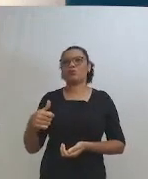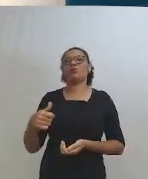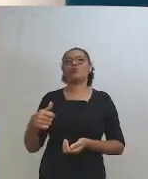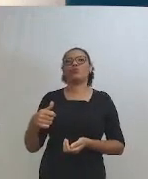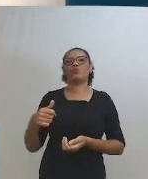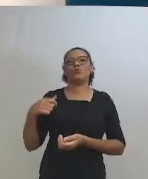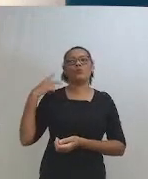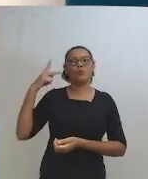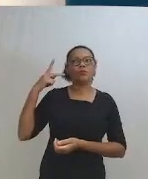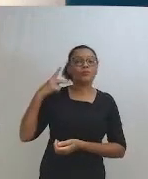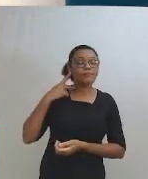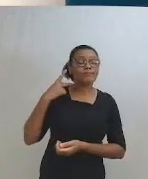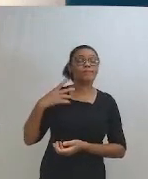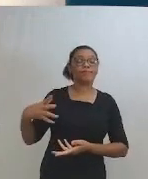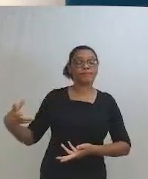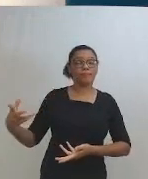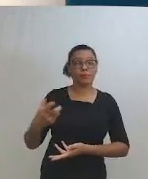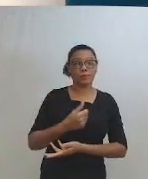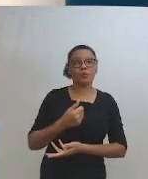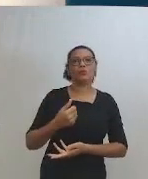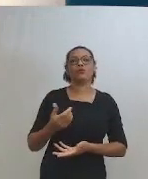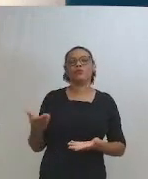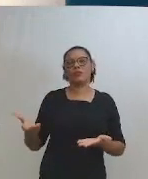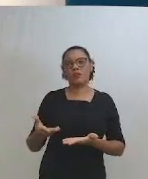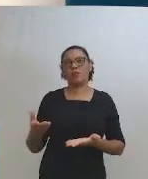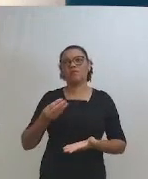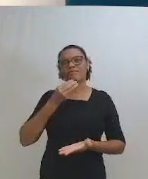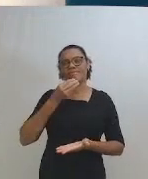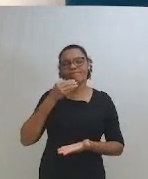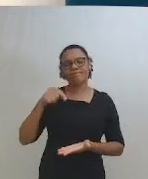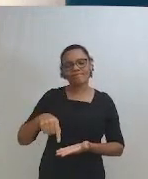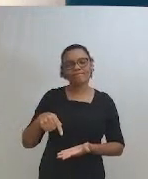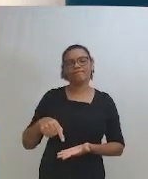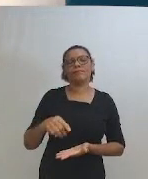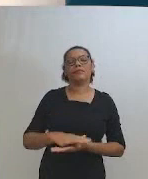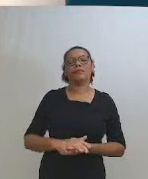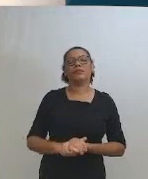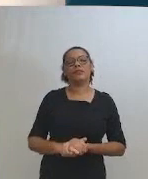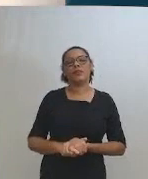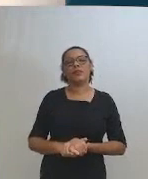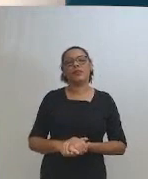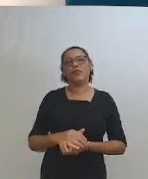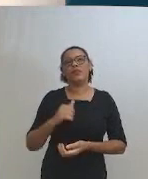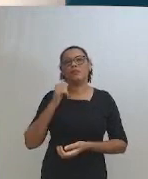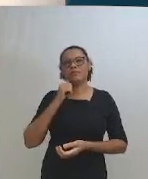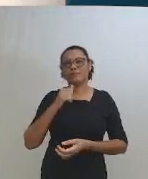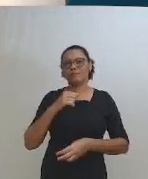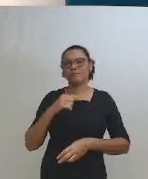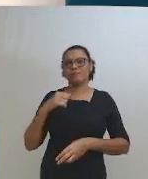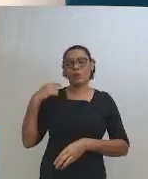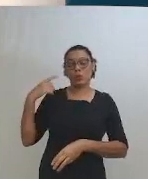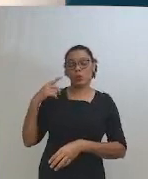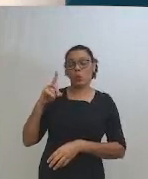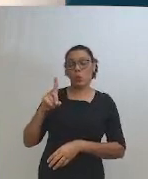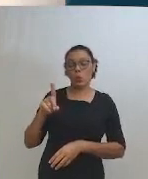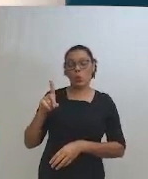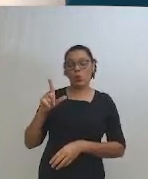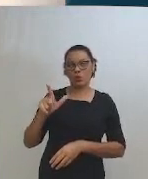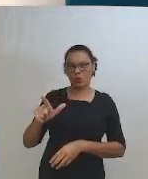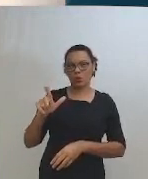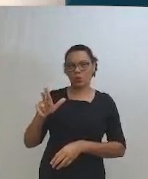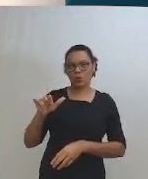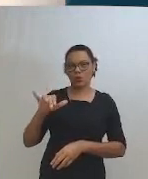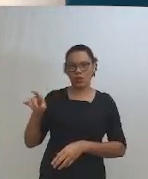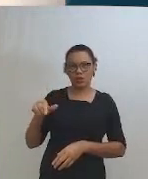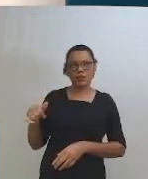brilhantemente representada nessa oportunidade, pela pessoa da doutora Luísa. Igualmente, receba todos meus cumprimentos, servidores dessa turma